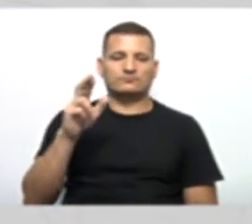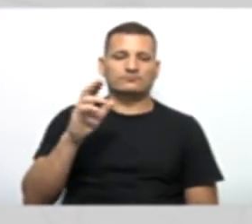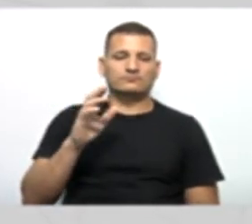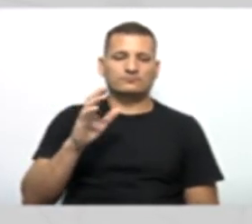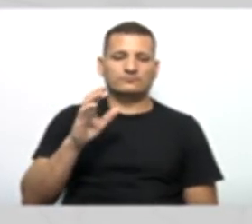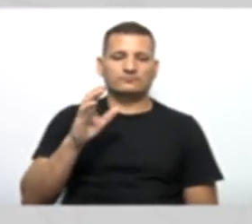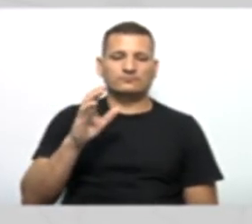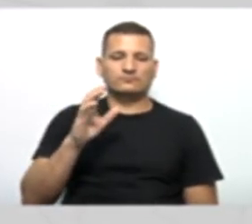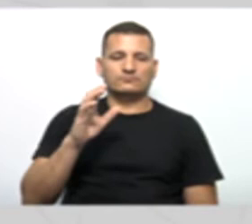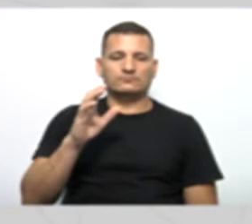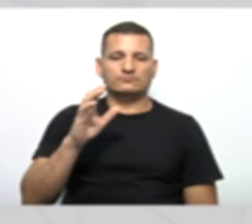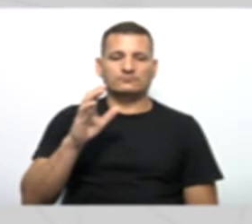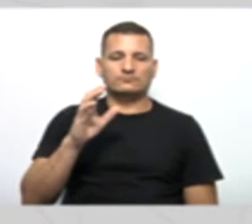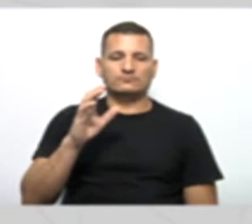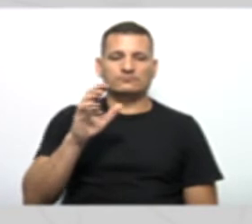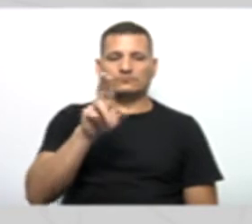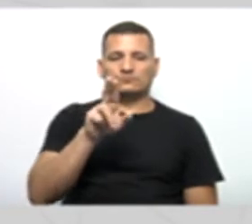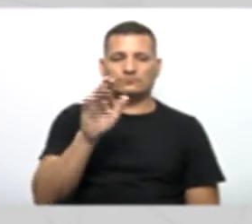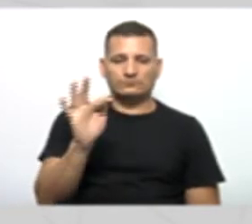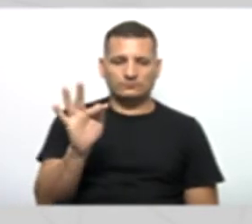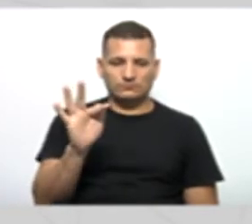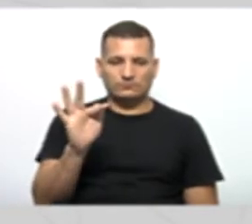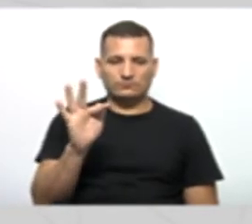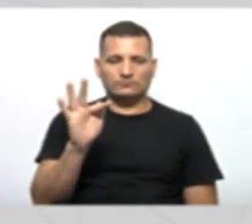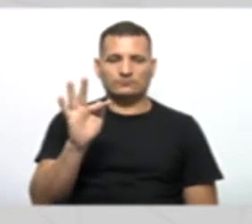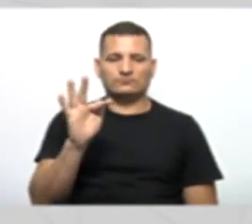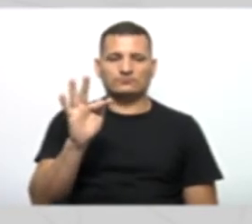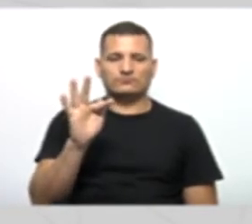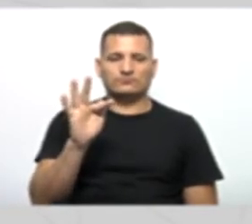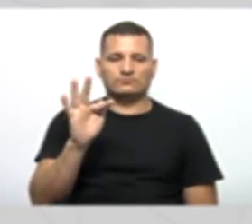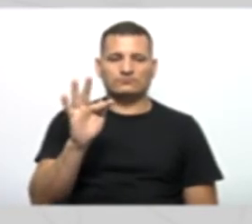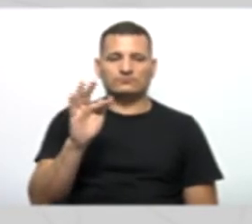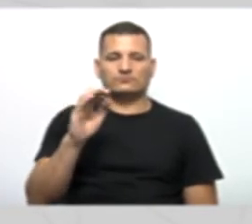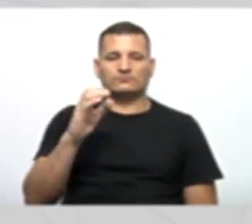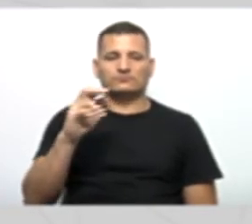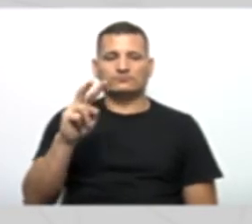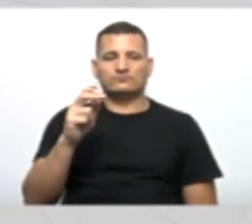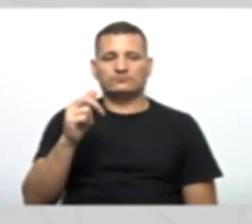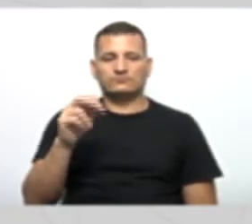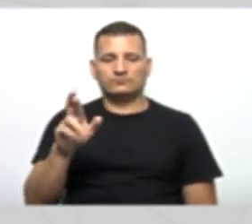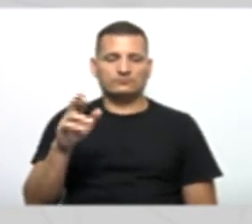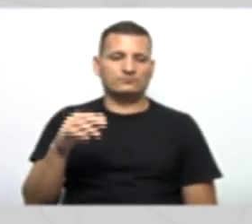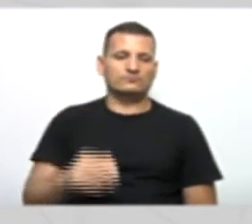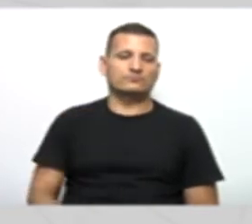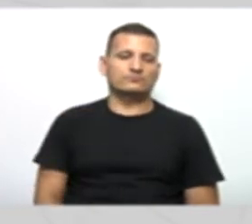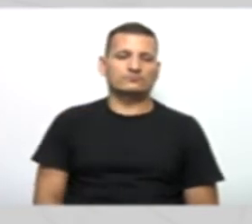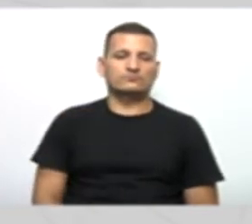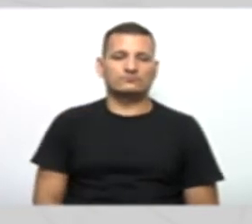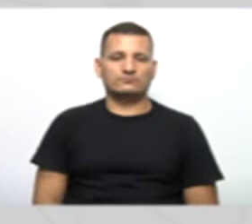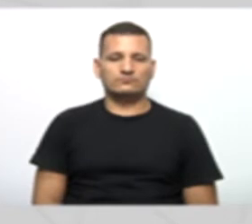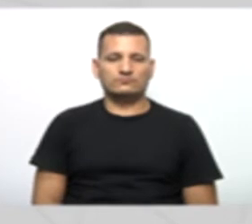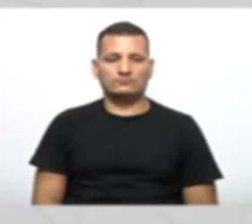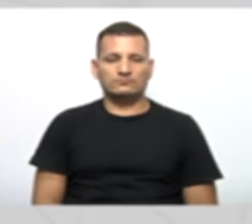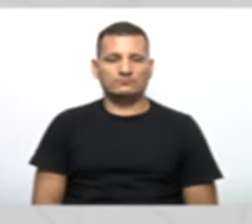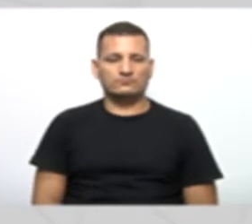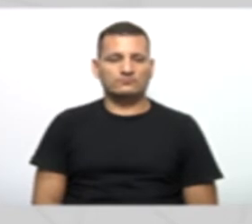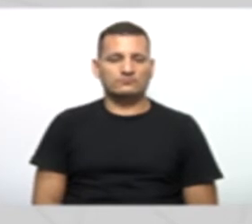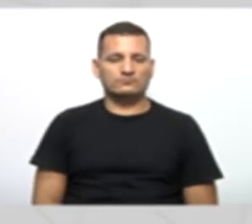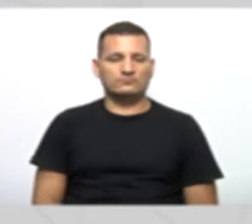null. Eu deixei aqui a parte do endereço aqui, até bairro aqui,